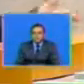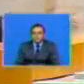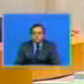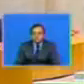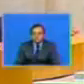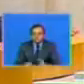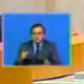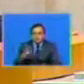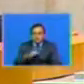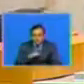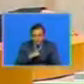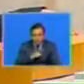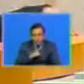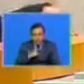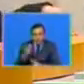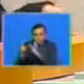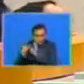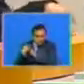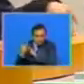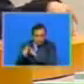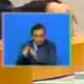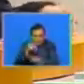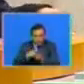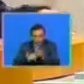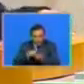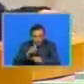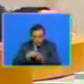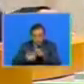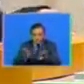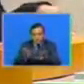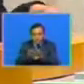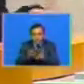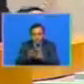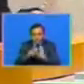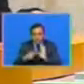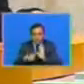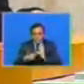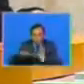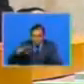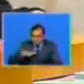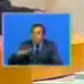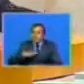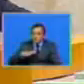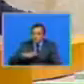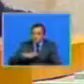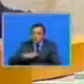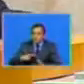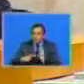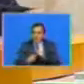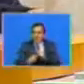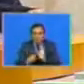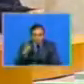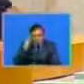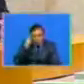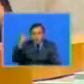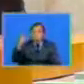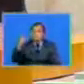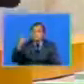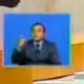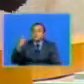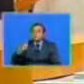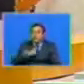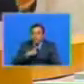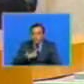Mas temos responsabilidades com a economia também. A cidade tem que se apresentar para a economia criativa e tem que